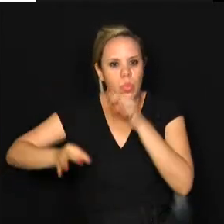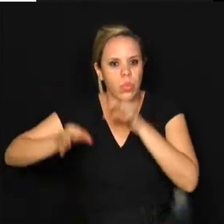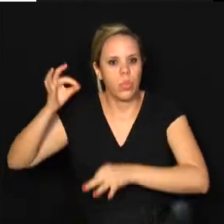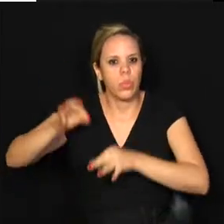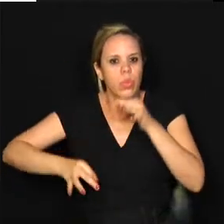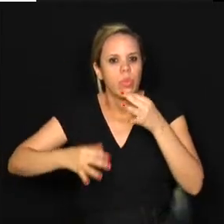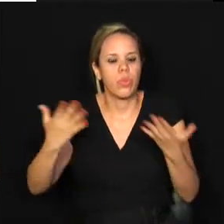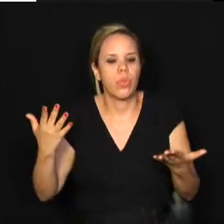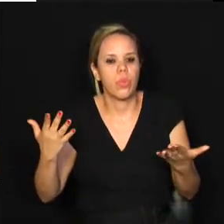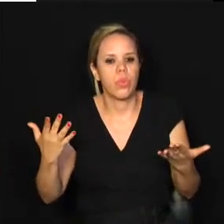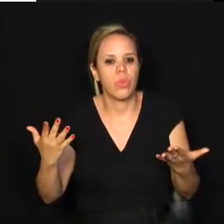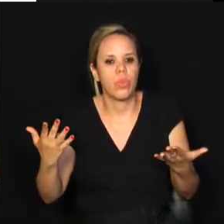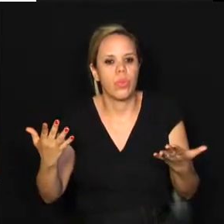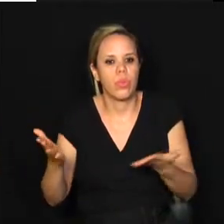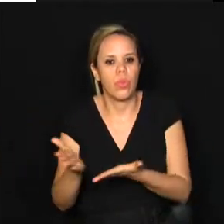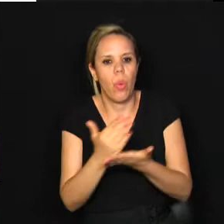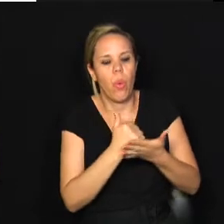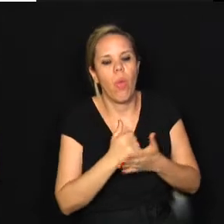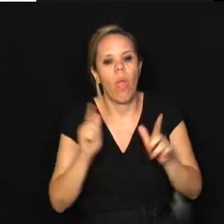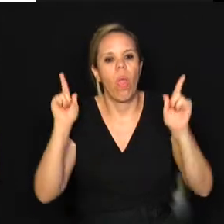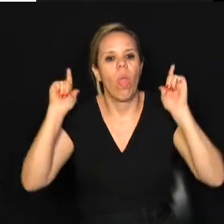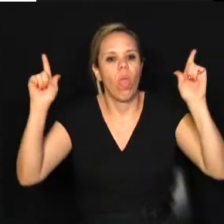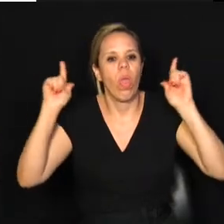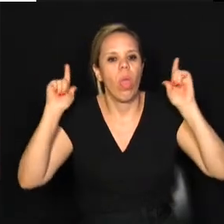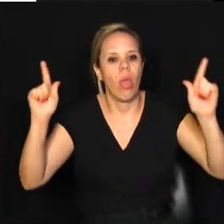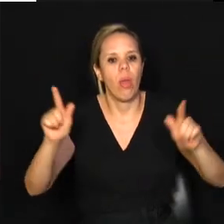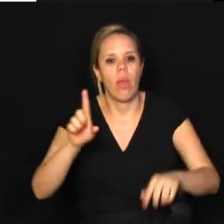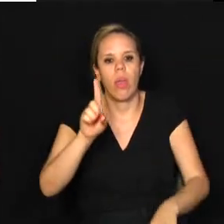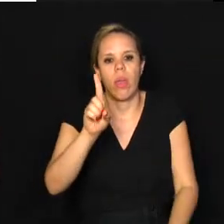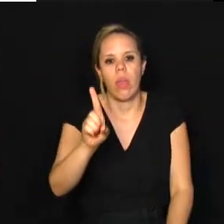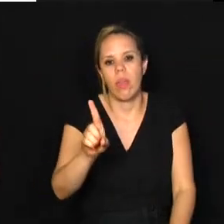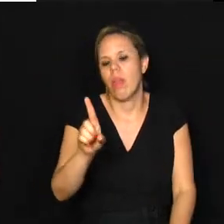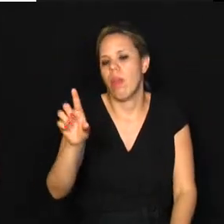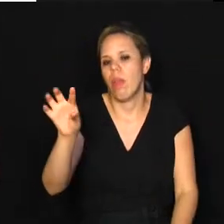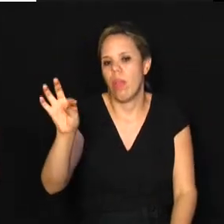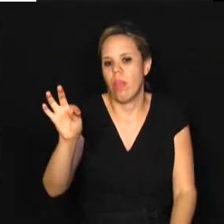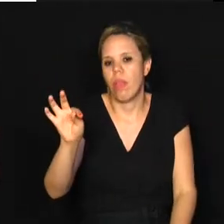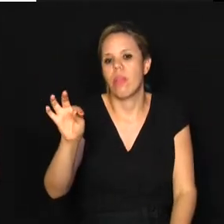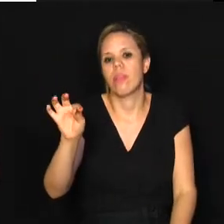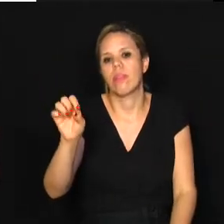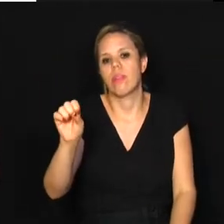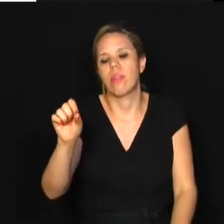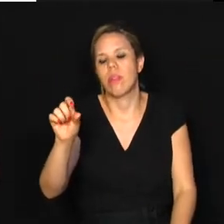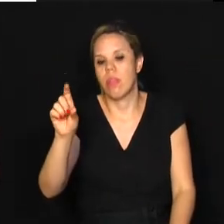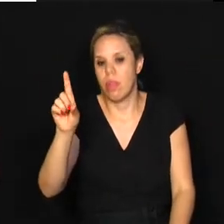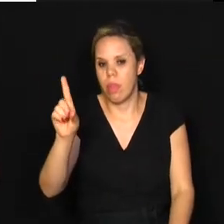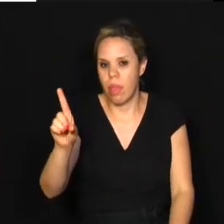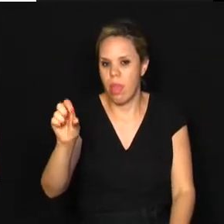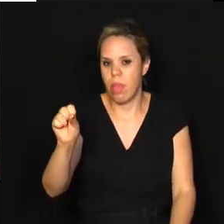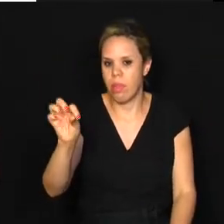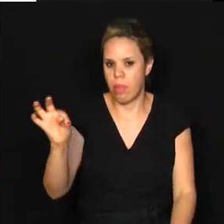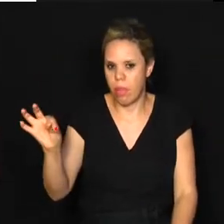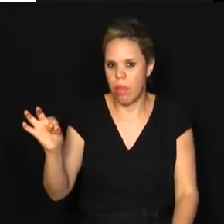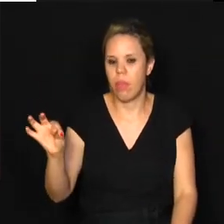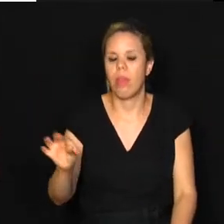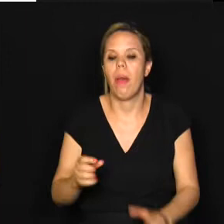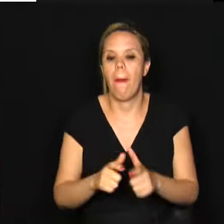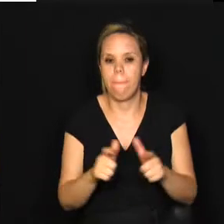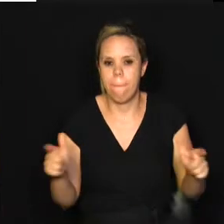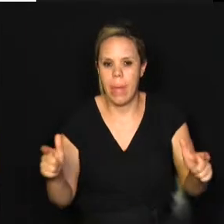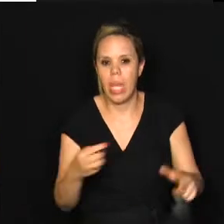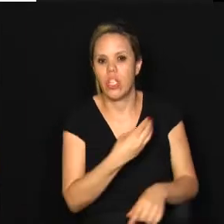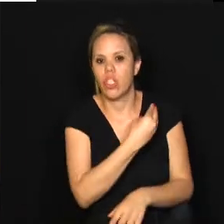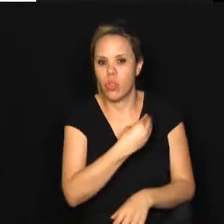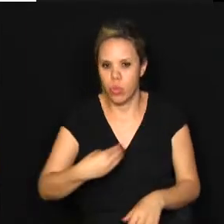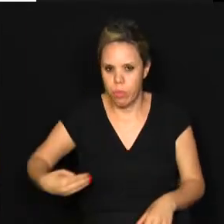de um dissídio coletivo de greve, onde o TST, ele, por maioria dos ministros, ele julgou